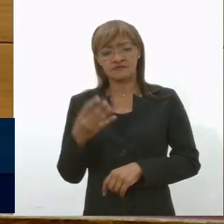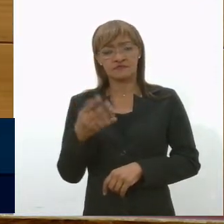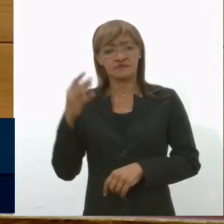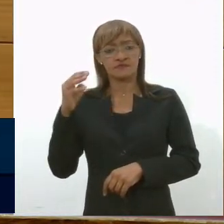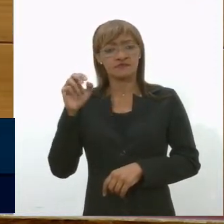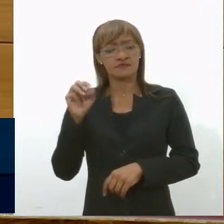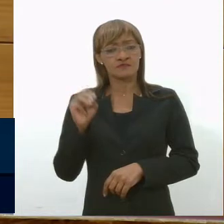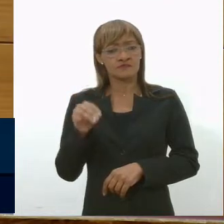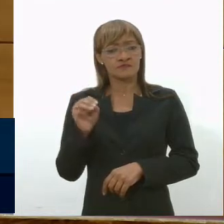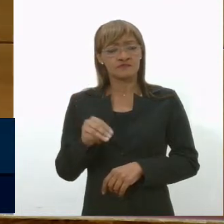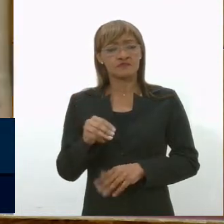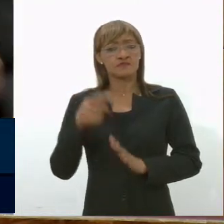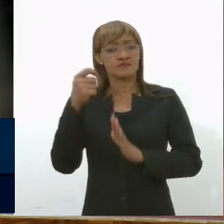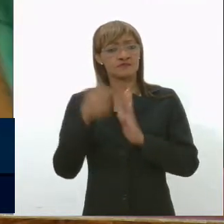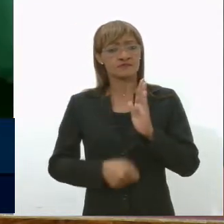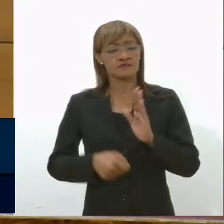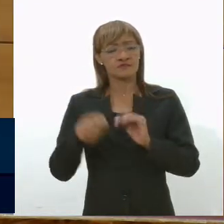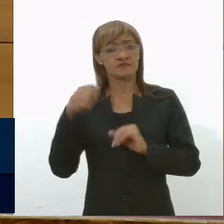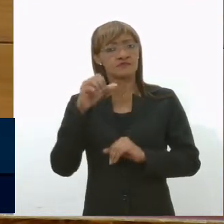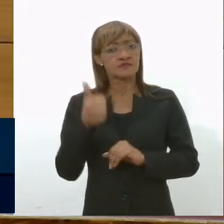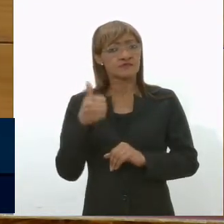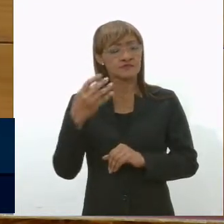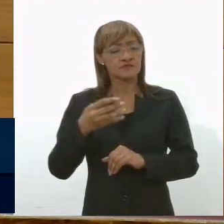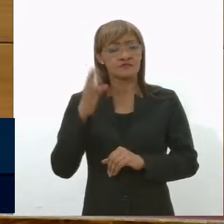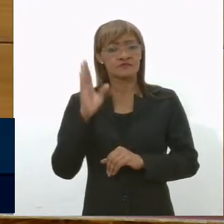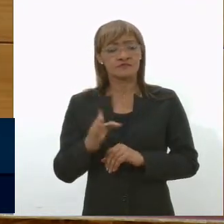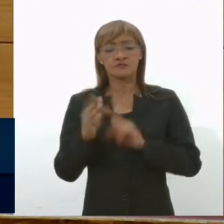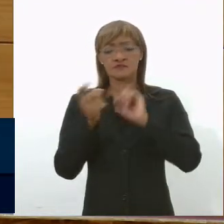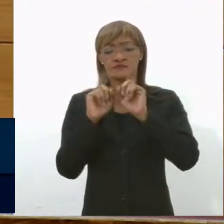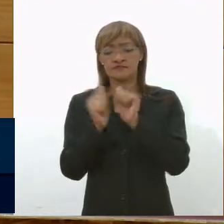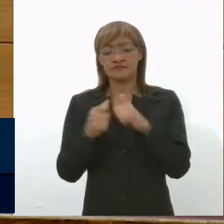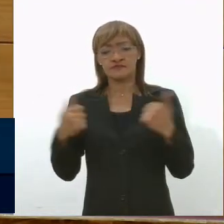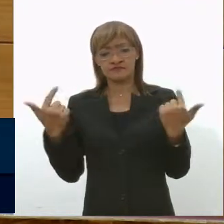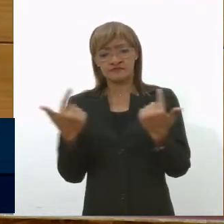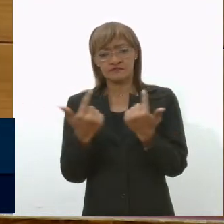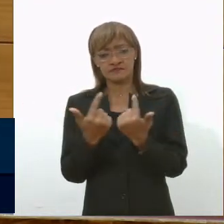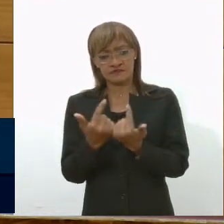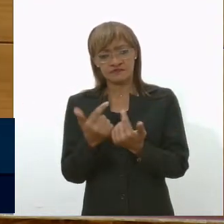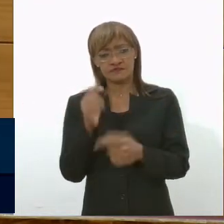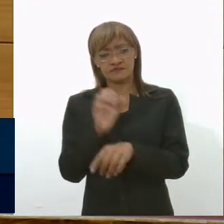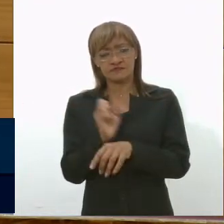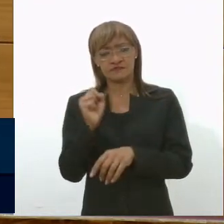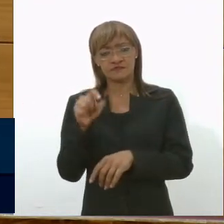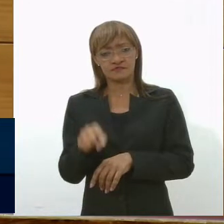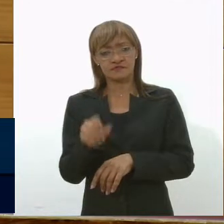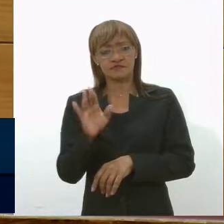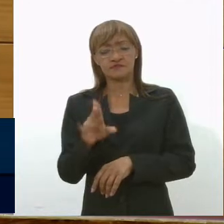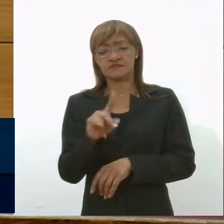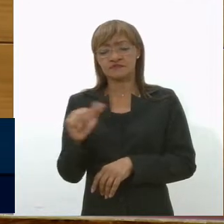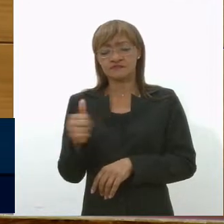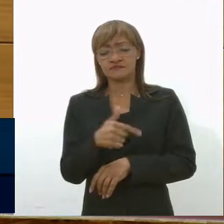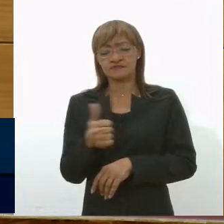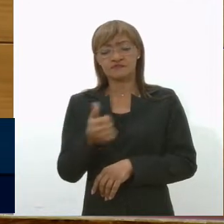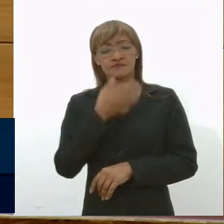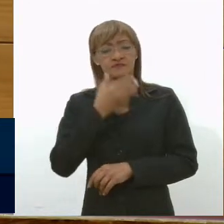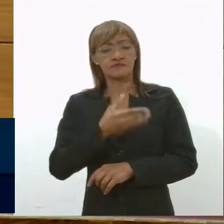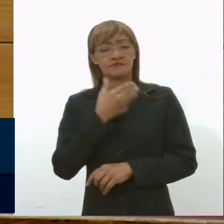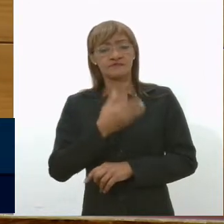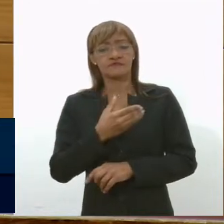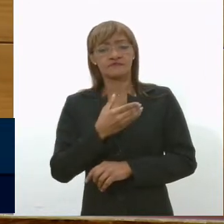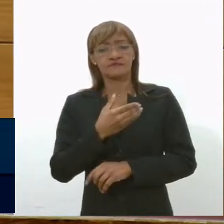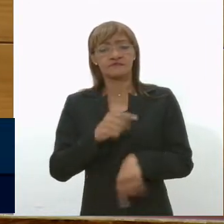da 74ª sessão extraordinária da Assembleia Legislativa do Estado de Sergipe, realizada em 21 de dezembro, às